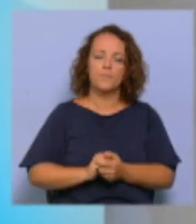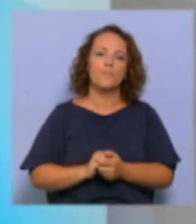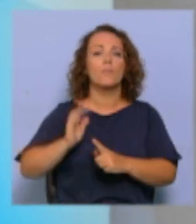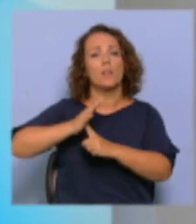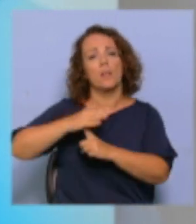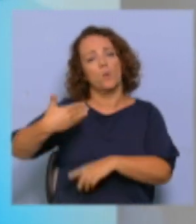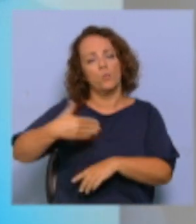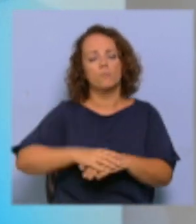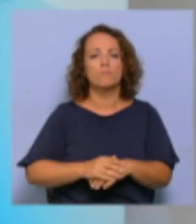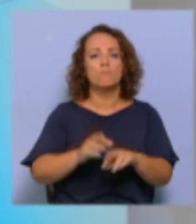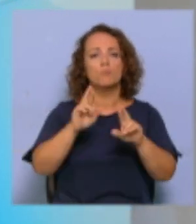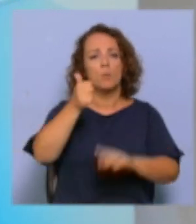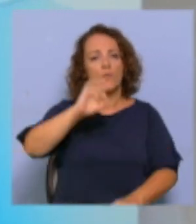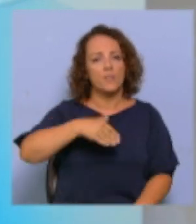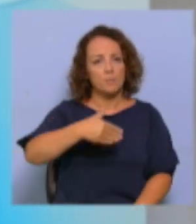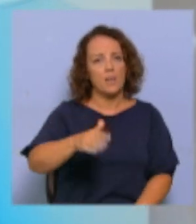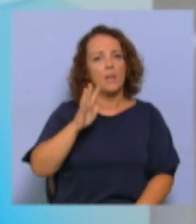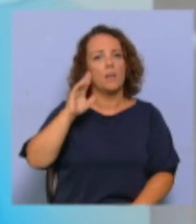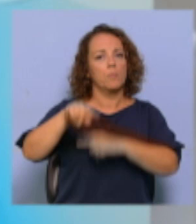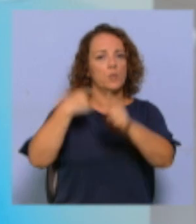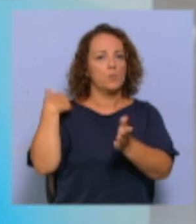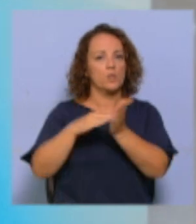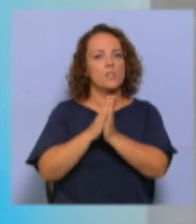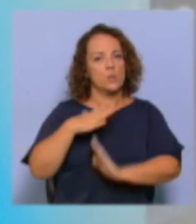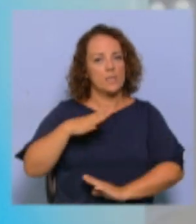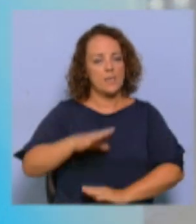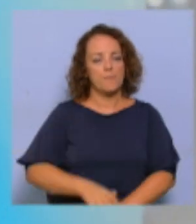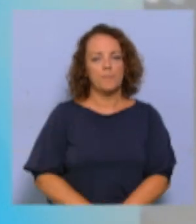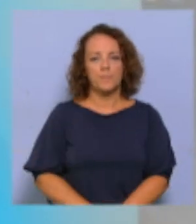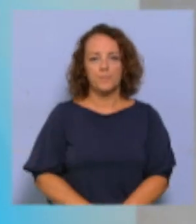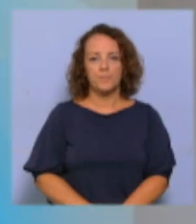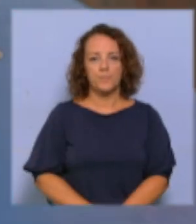na Antena 1. Votos de um ótimo fim de semana. Até à próxima segunda-feira, se Deus quiser.